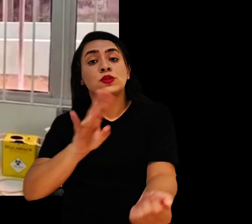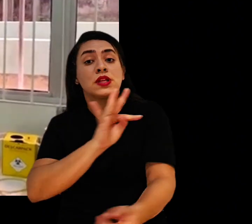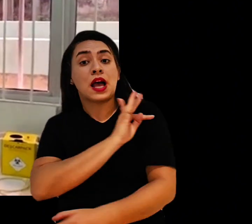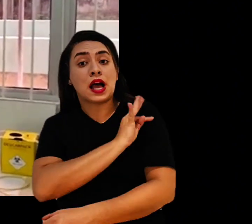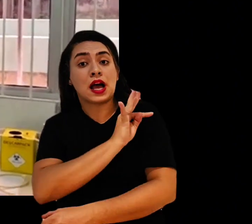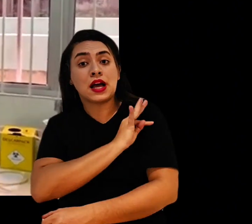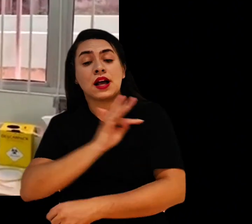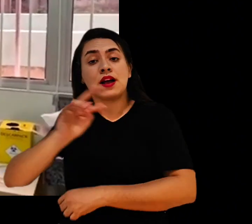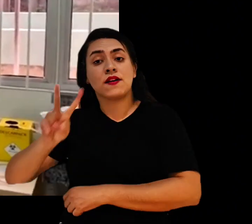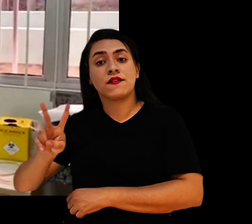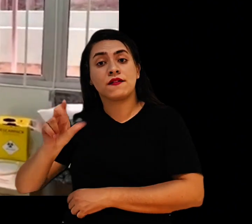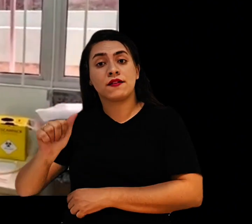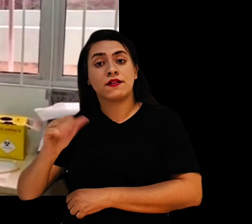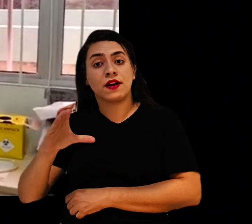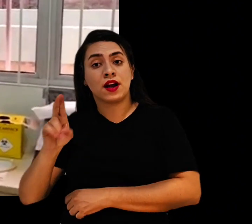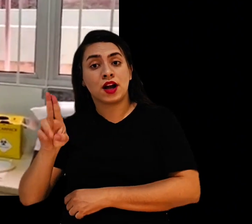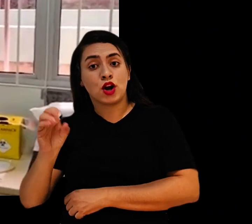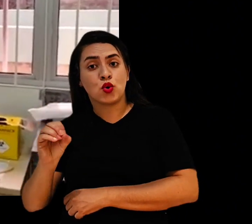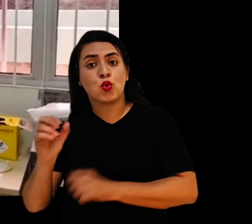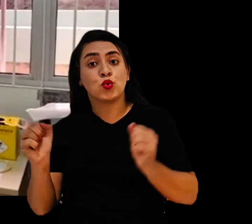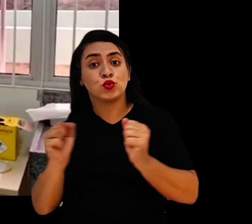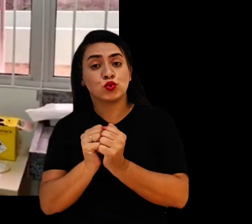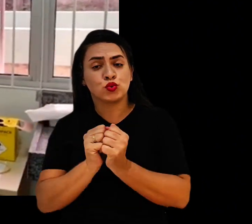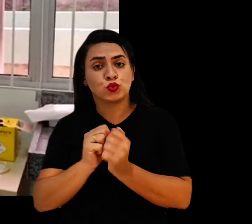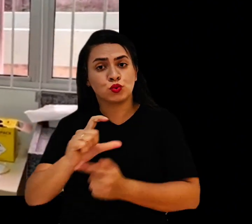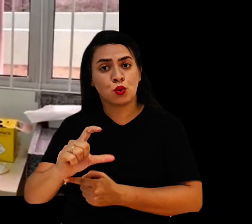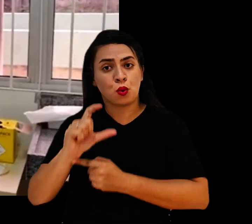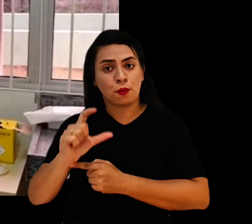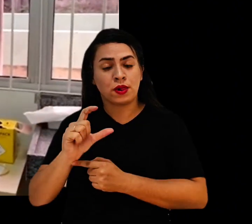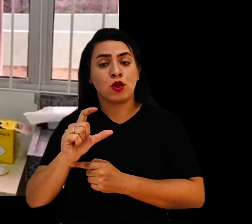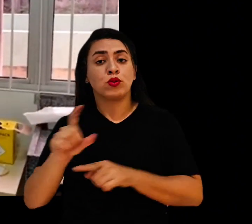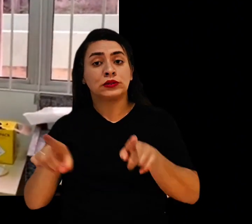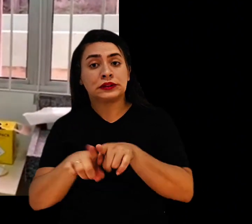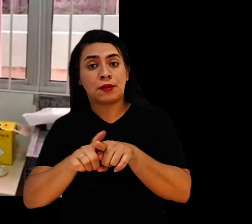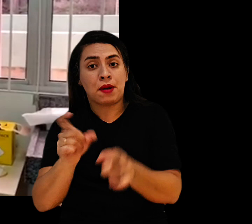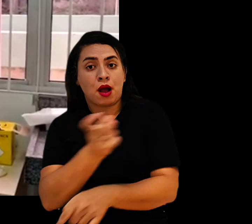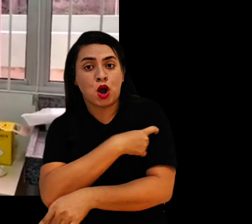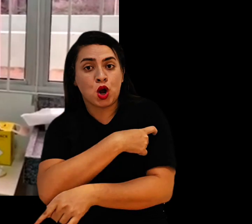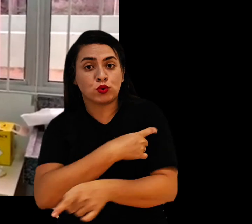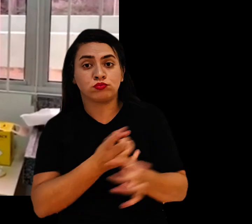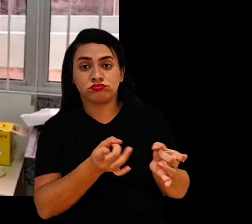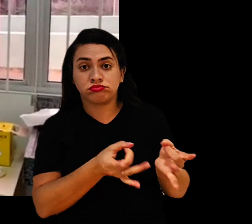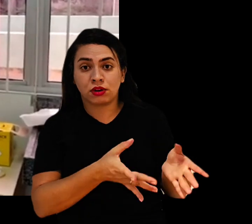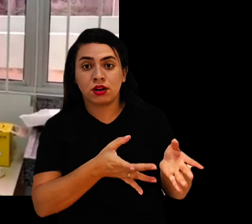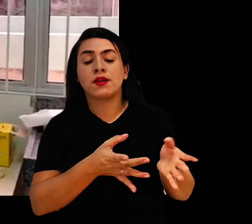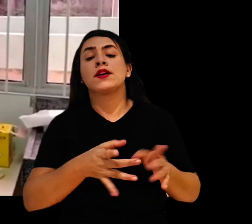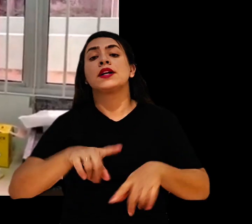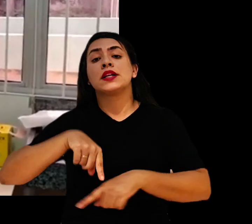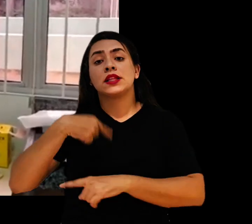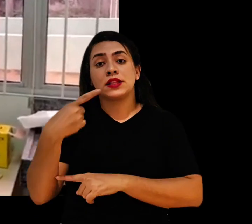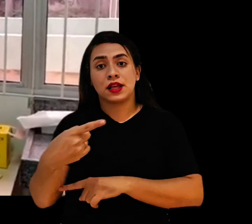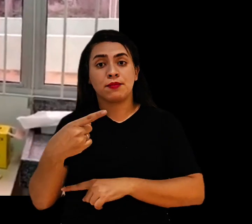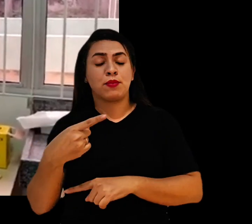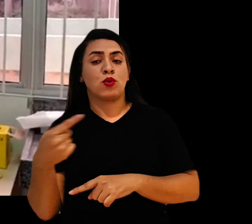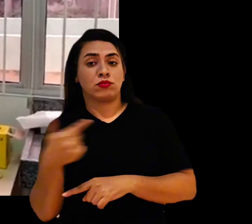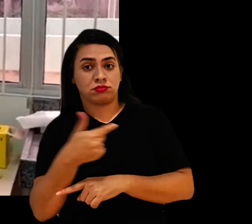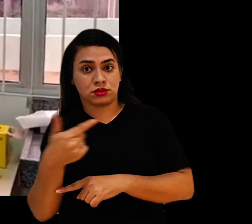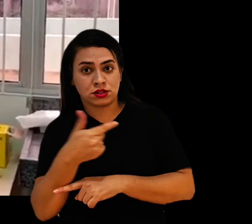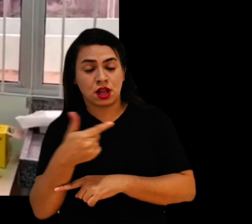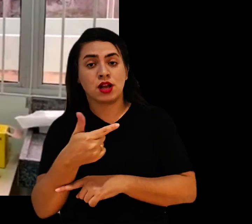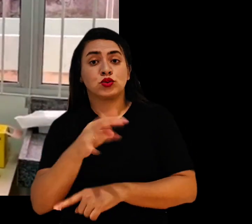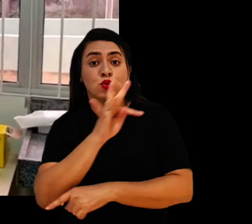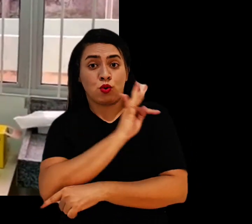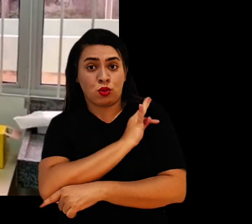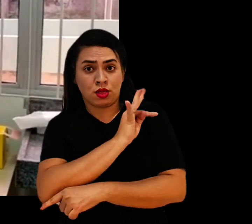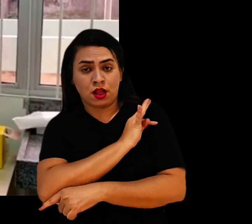utilizando tanto a técnica de coleta a vácuo, com piloto e agulha descartável. E depois a gente vai